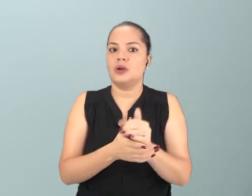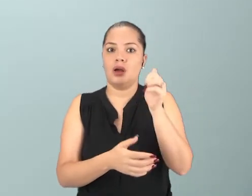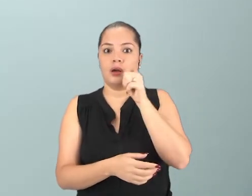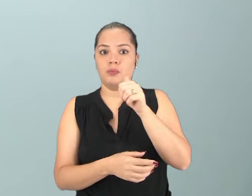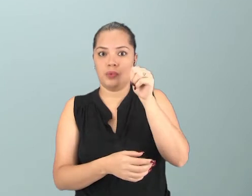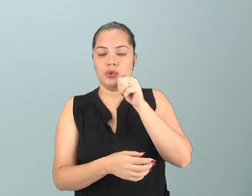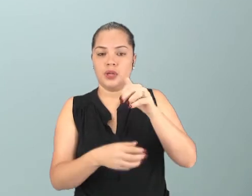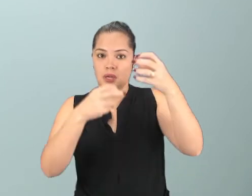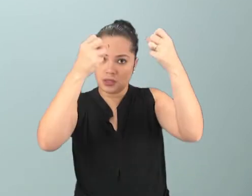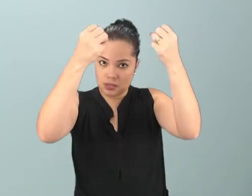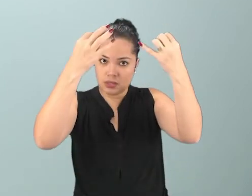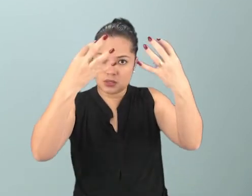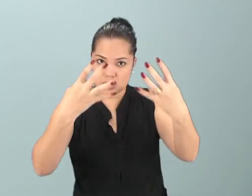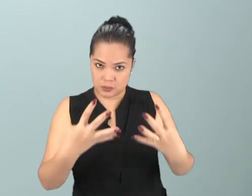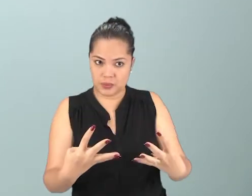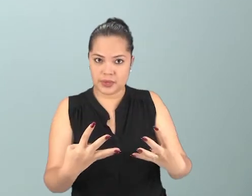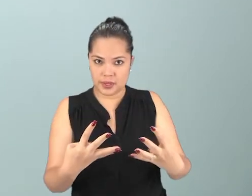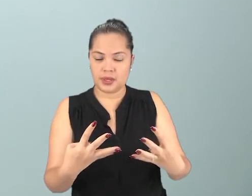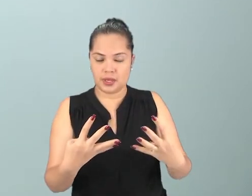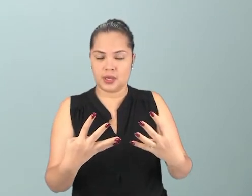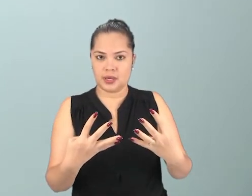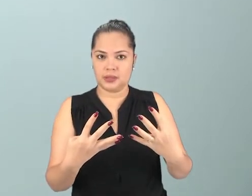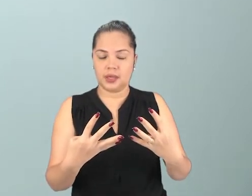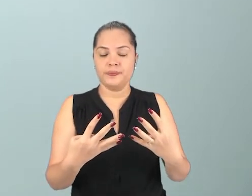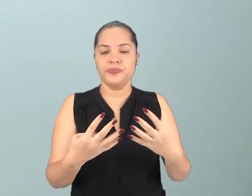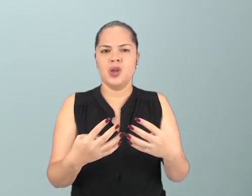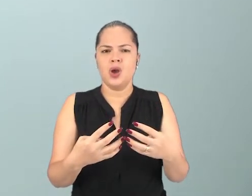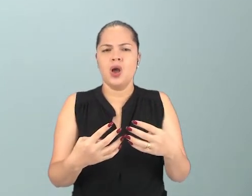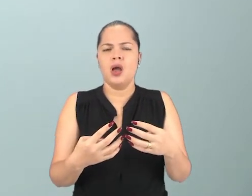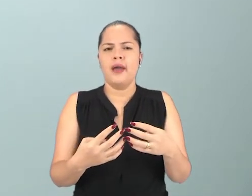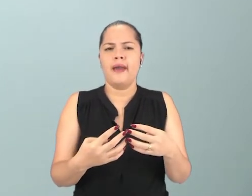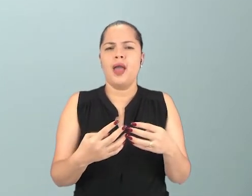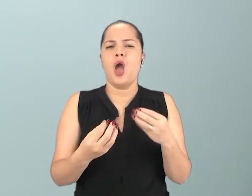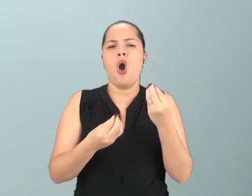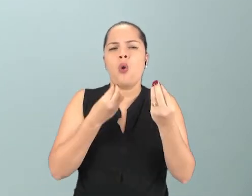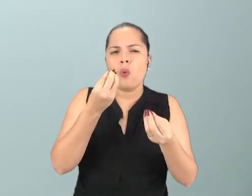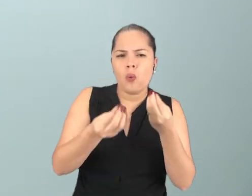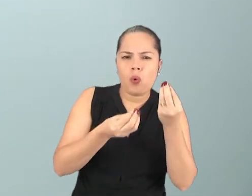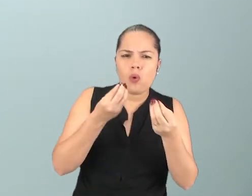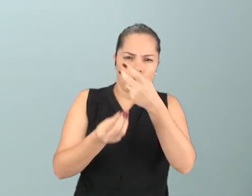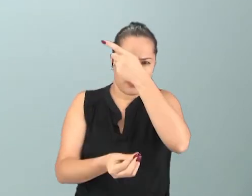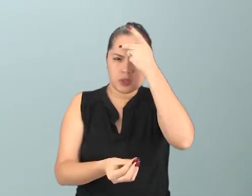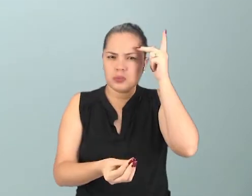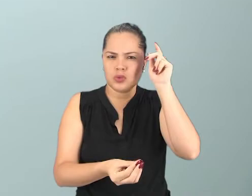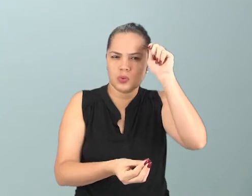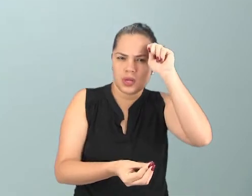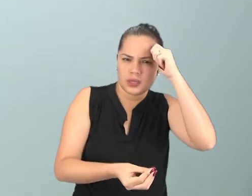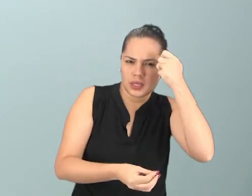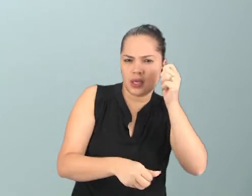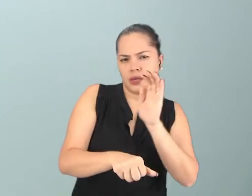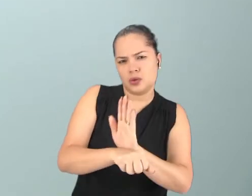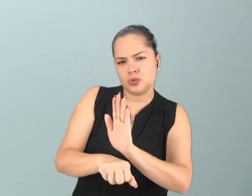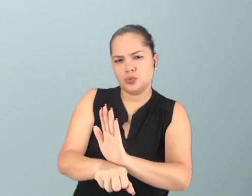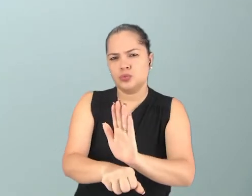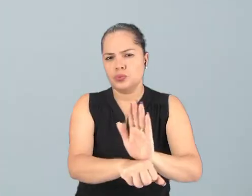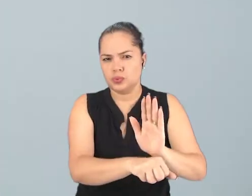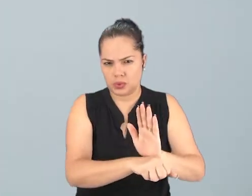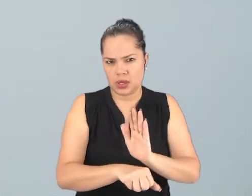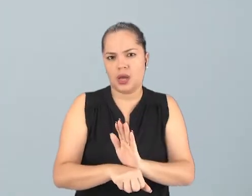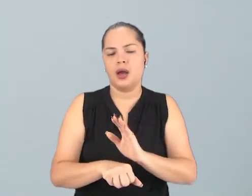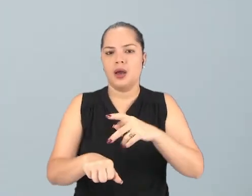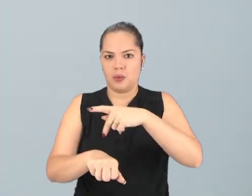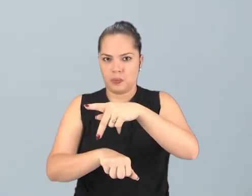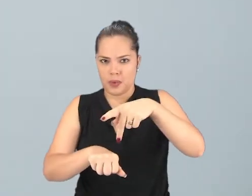que a falar sobre o negro, sobre as contribuições do negro, só que o negro trouxe, né, para a